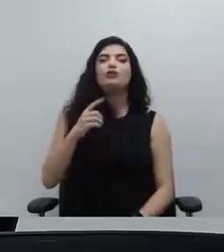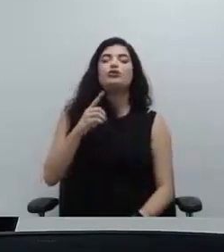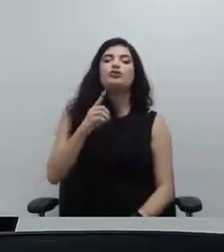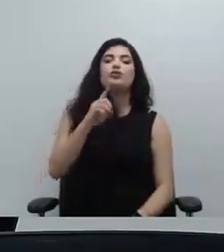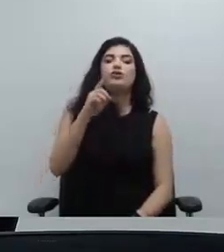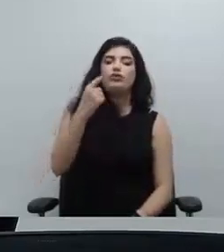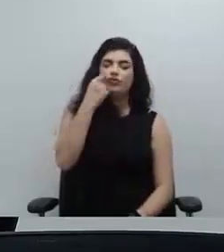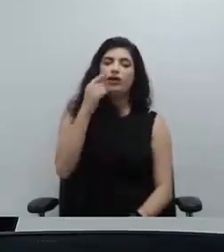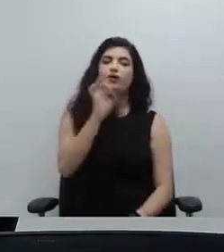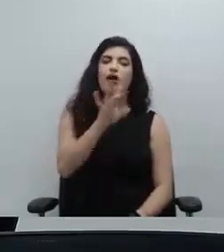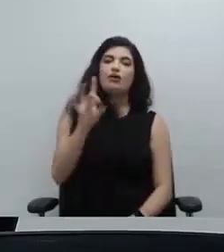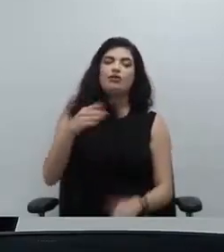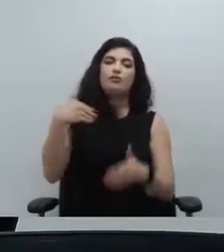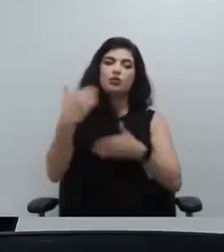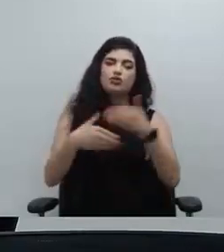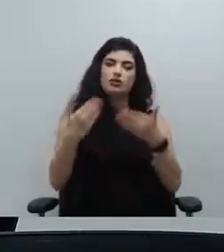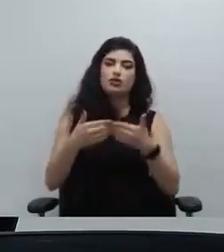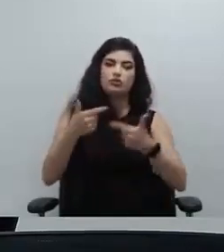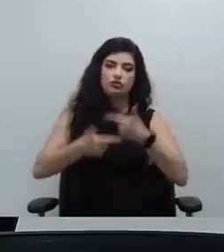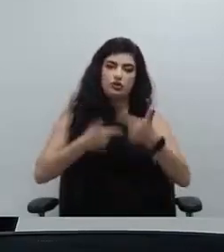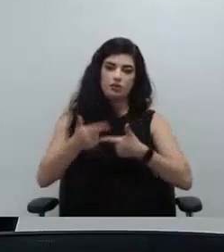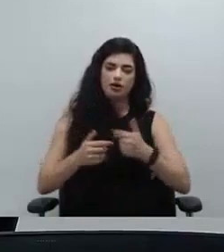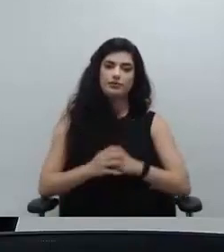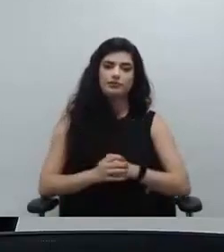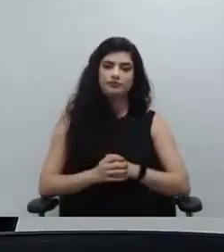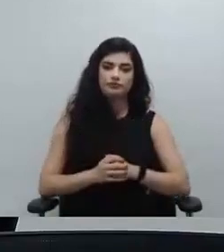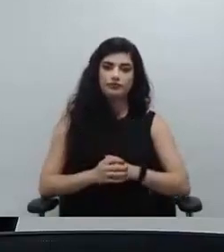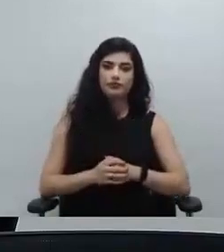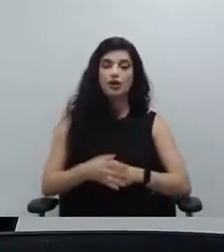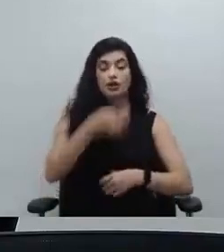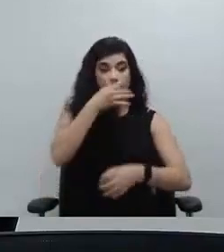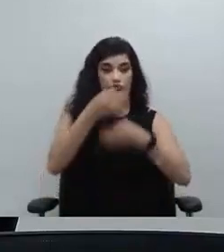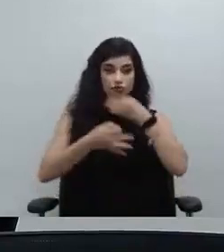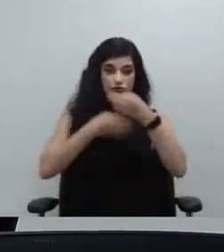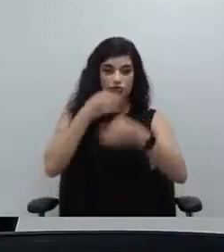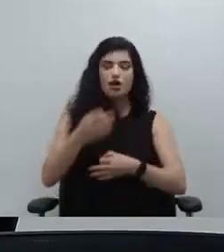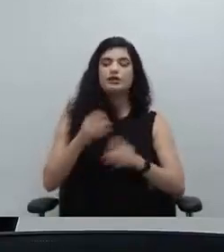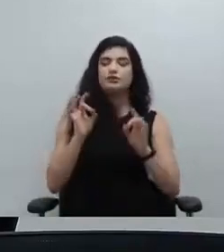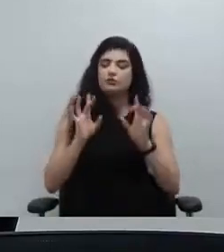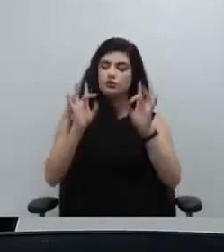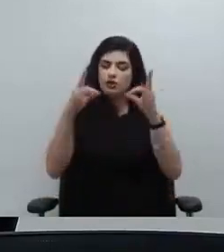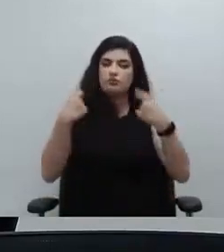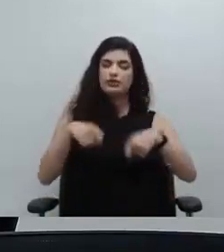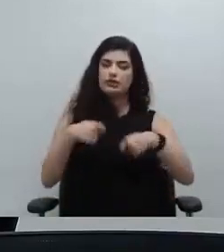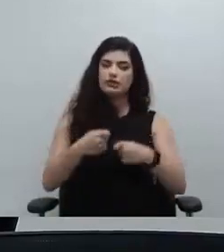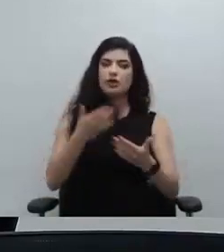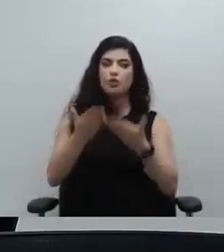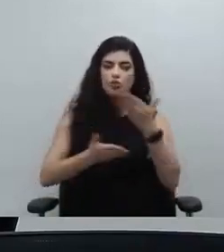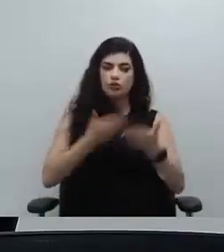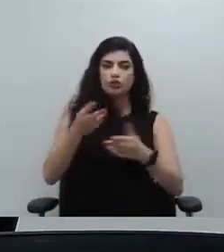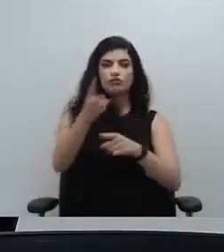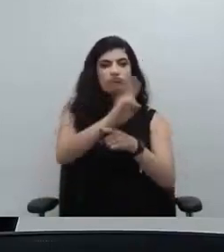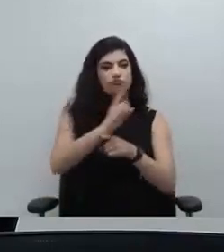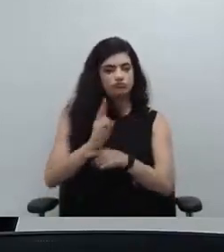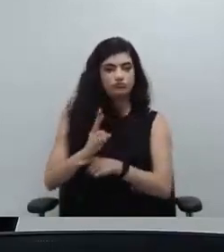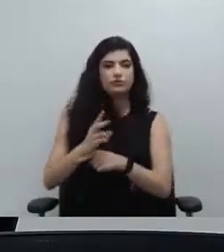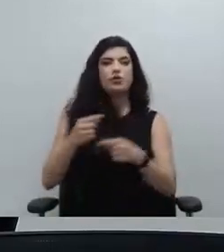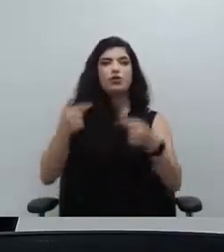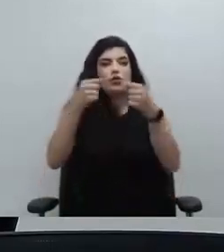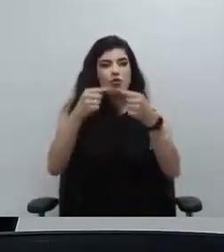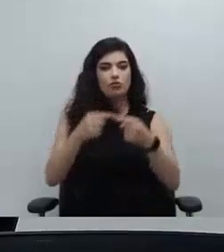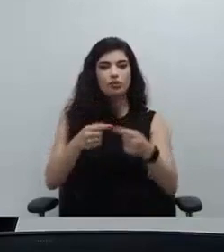no processo de monitoramento do plano de atuação. Sugere-se especial cuidado no monitoramento e incentivo da relação entre as